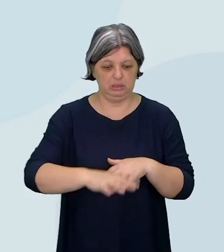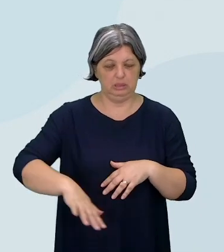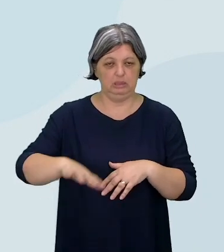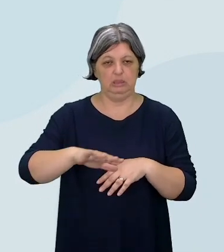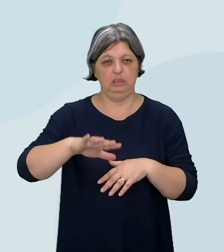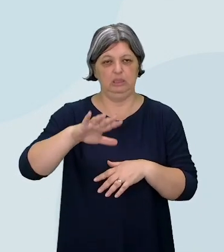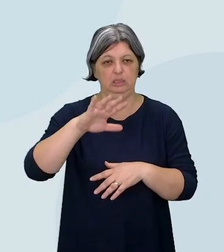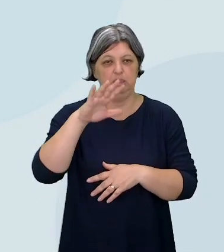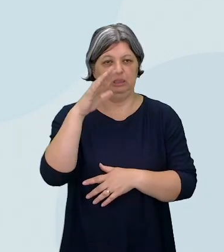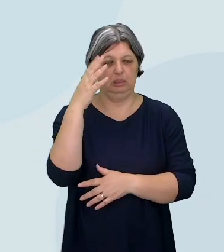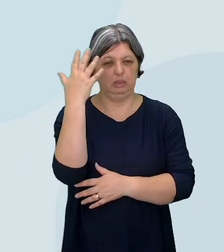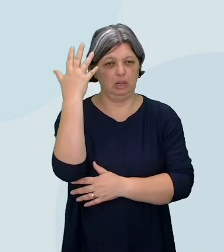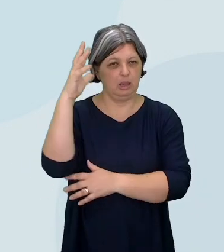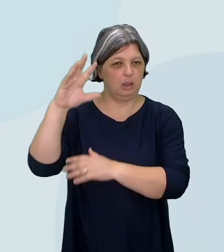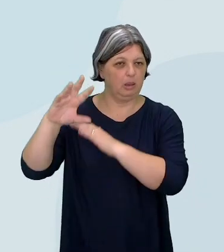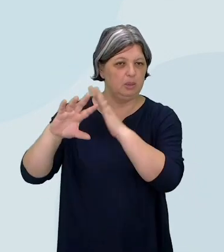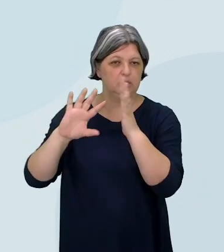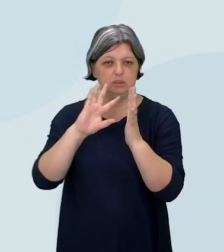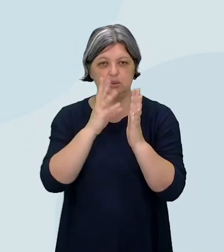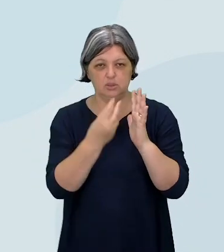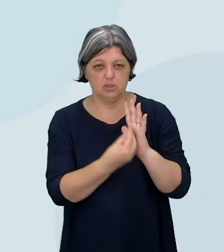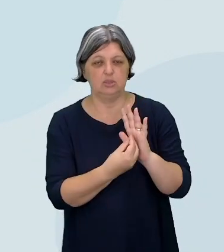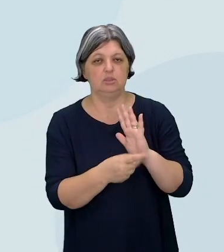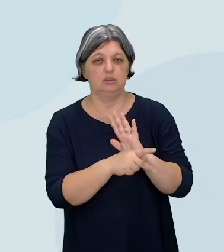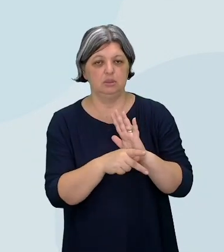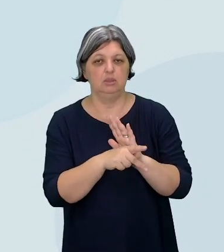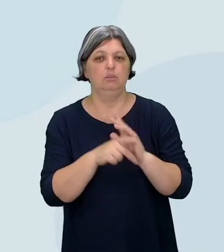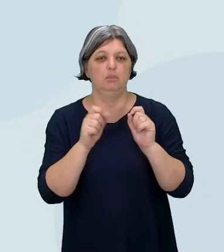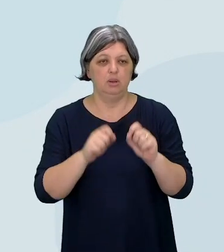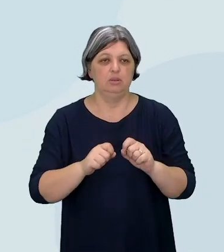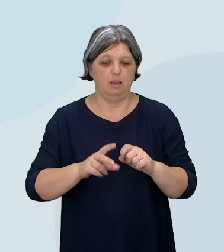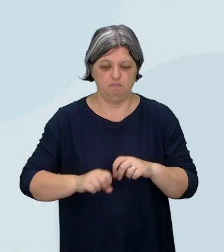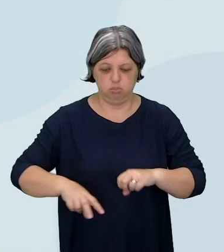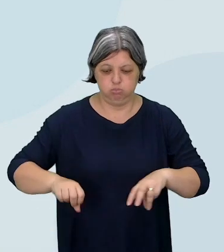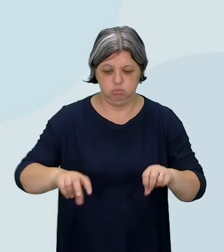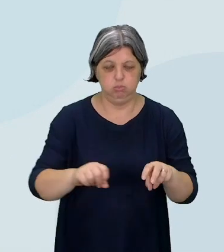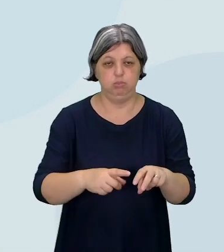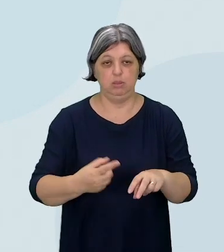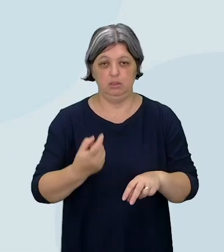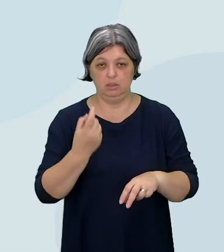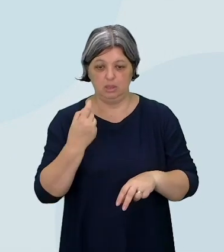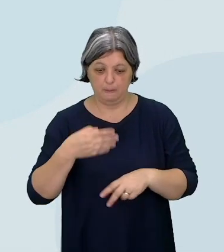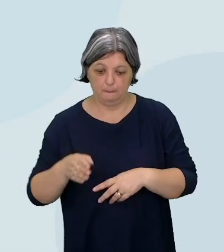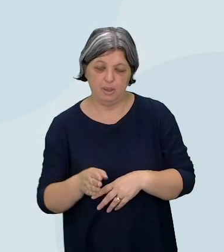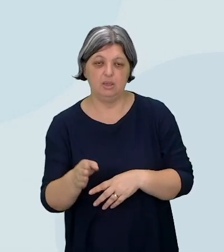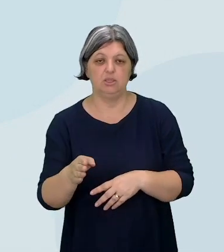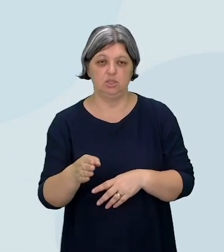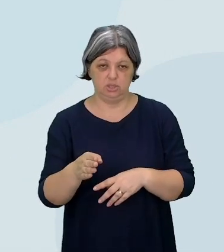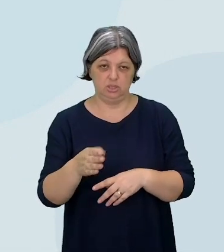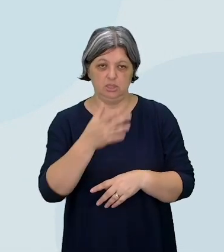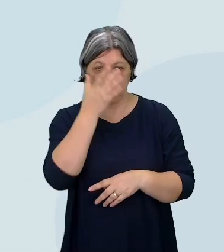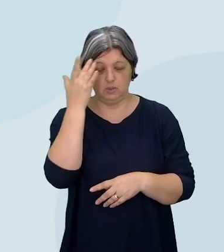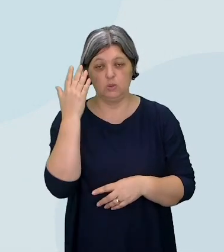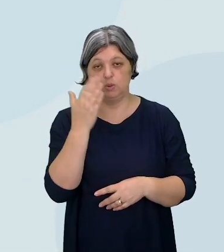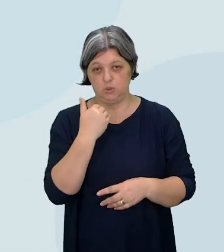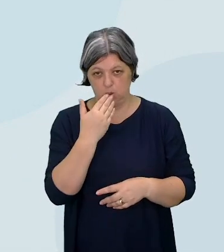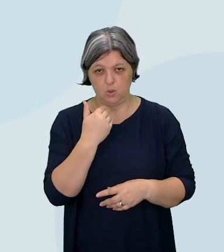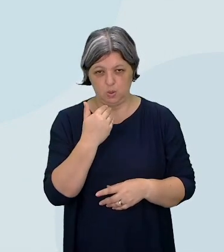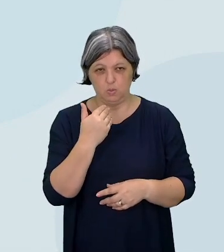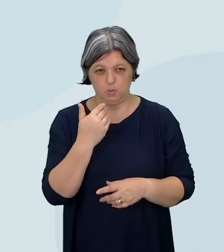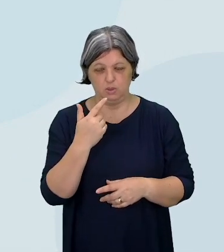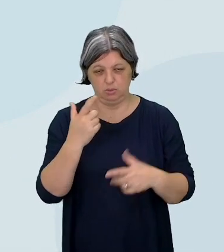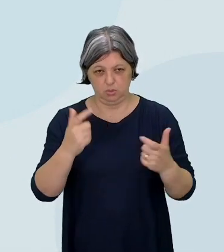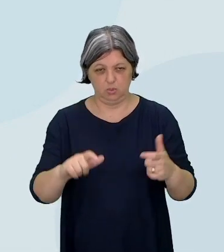por hidrelétricas podem aumentar os níveis de mercúrio em peixes consumidos por moradores locais. Então, num estudo